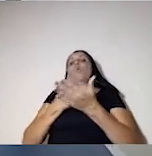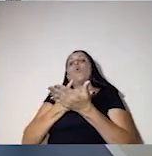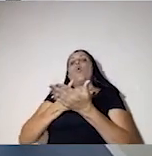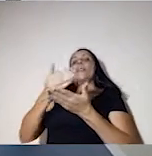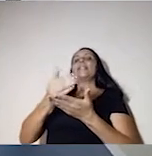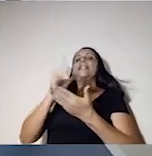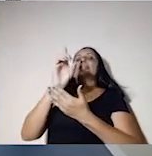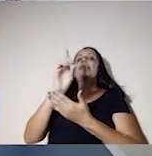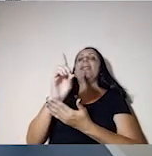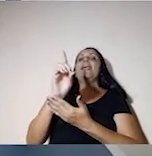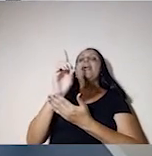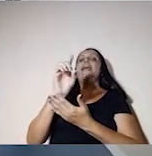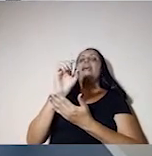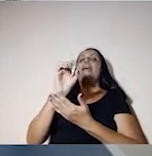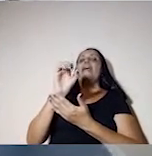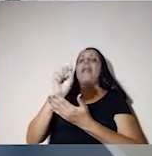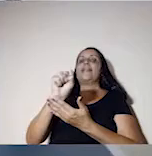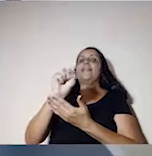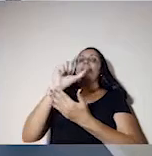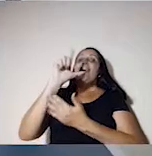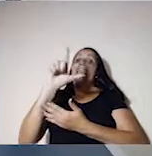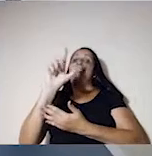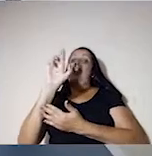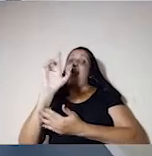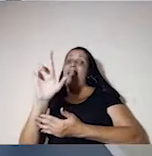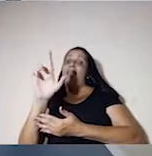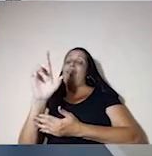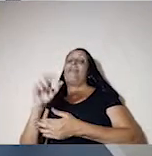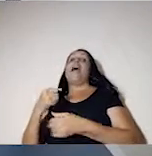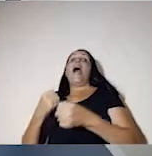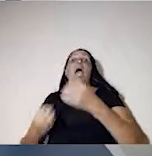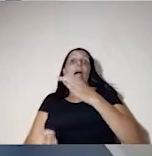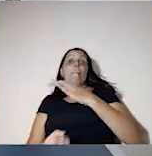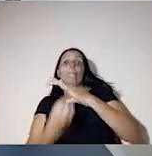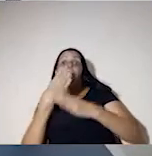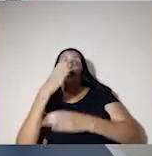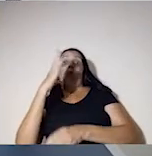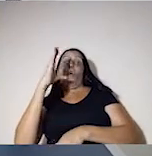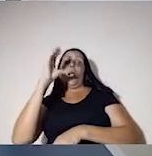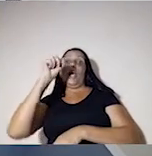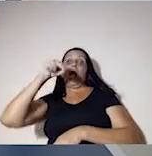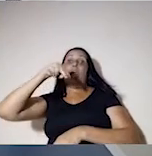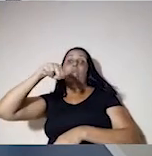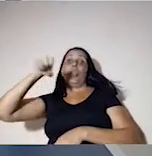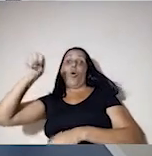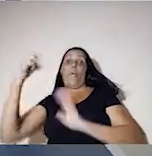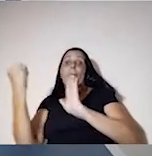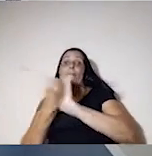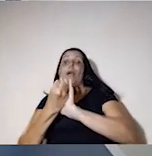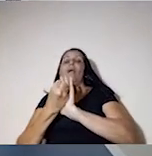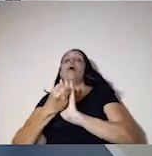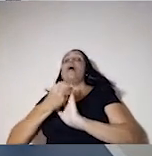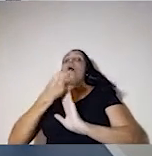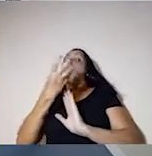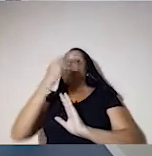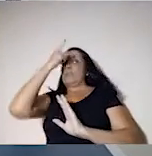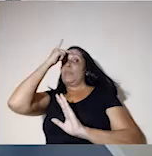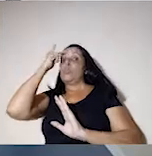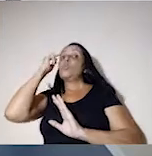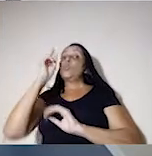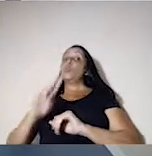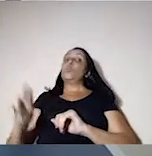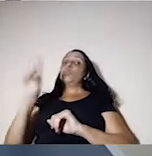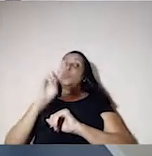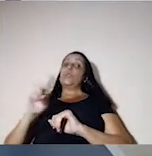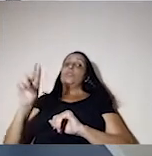comecei, tinha a DSLR. Quando a gente mudou de filmadora, veio as Canons, eram DSLR. Que ainda muita gente